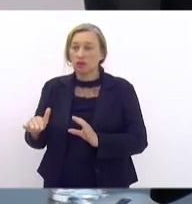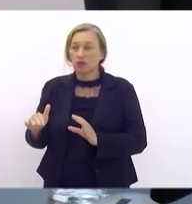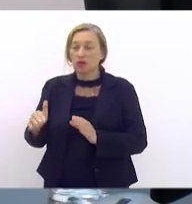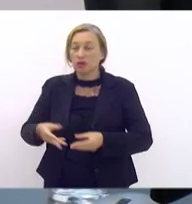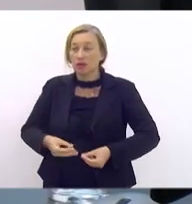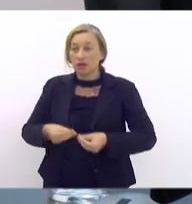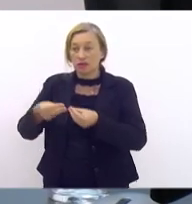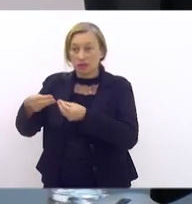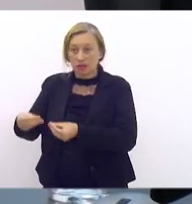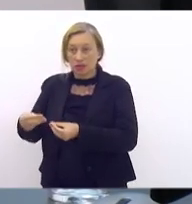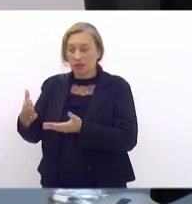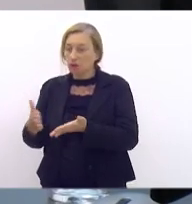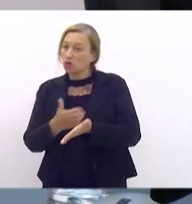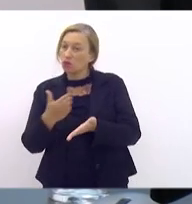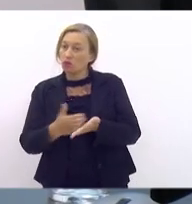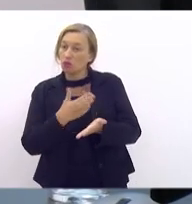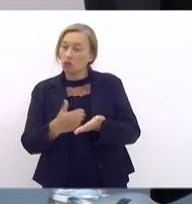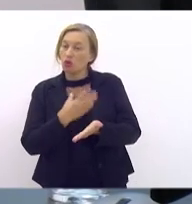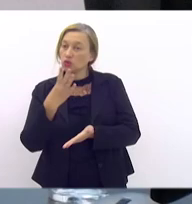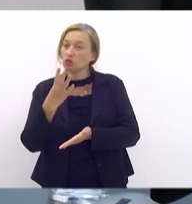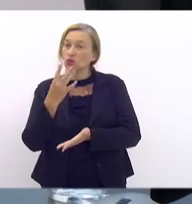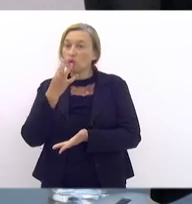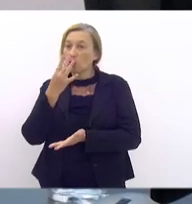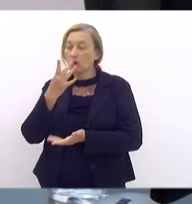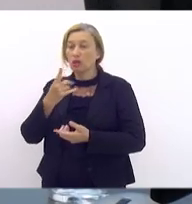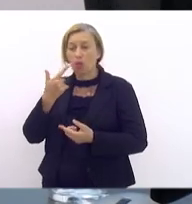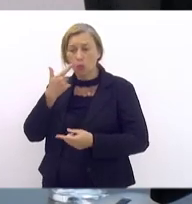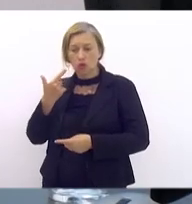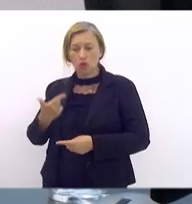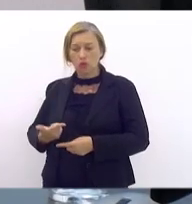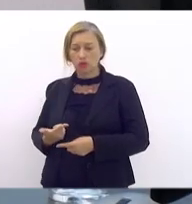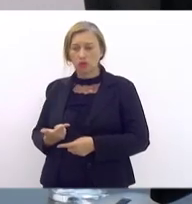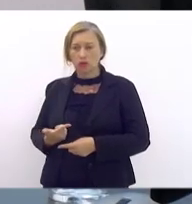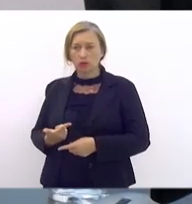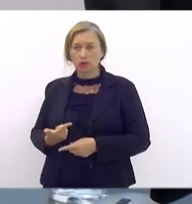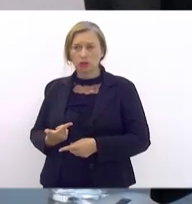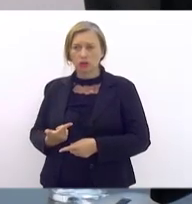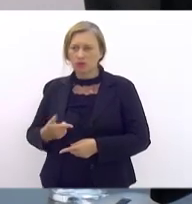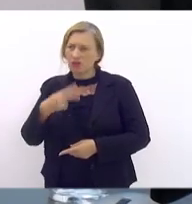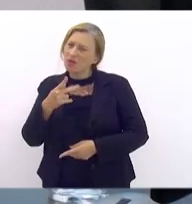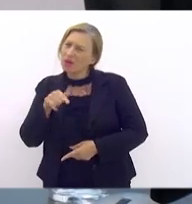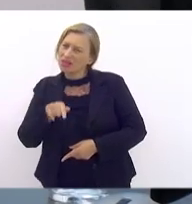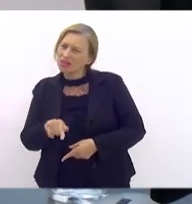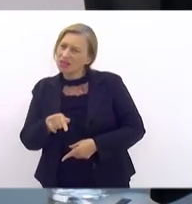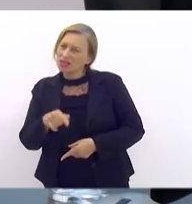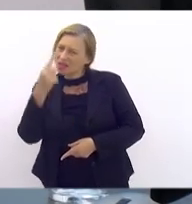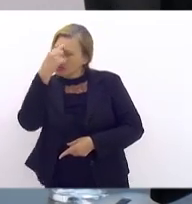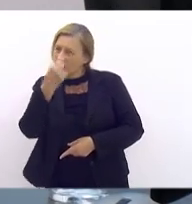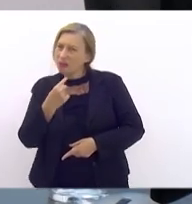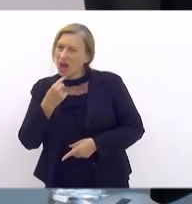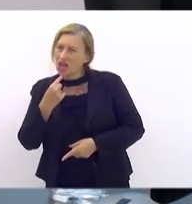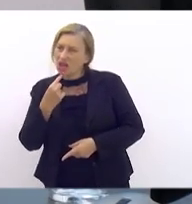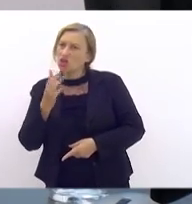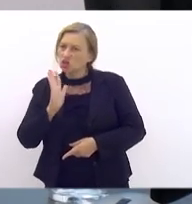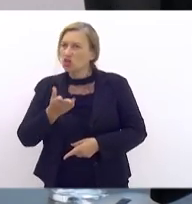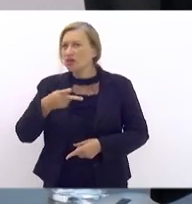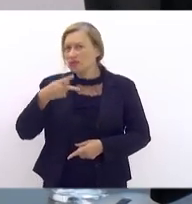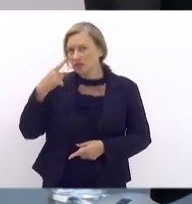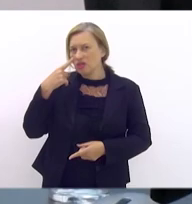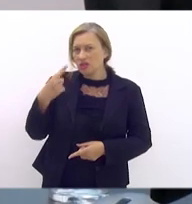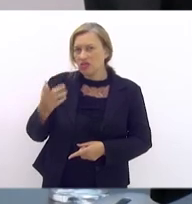mosaico de imagens e quando eu vi eu disse Ah mas essas imagens Eu já vi que era exatamente